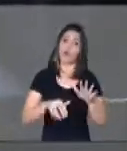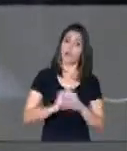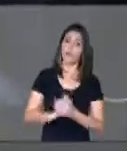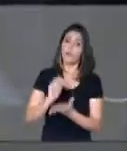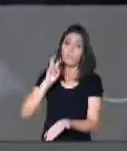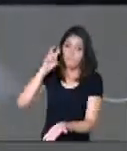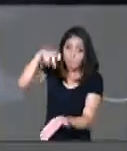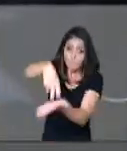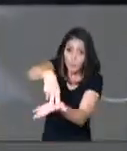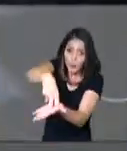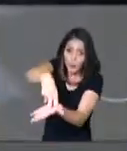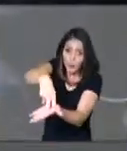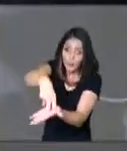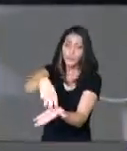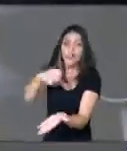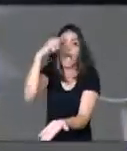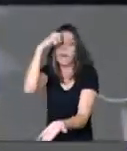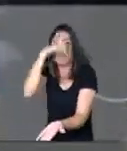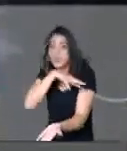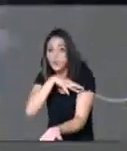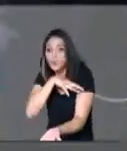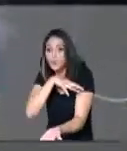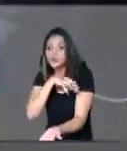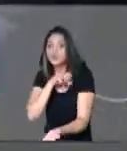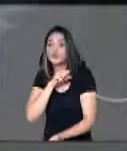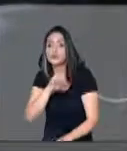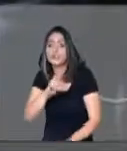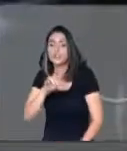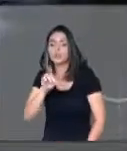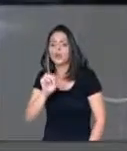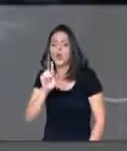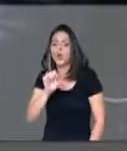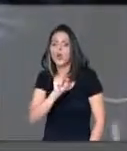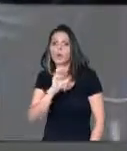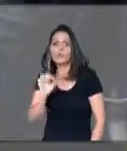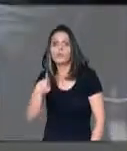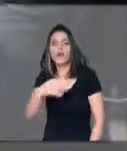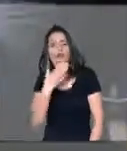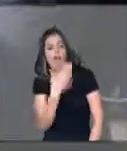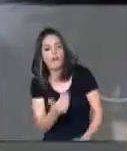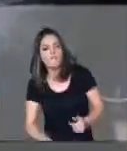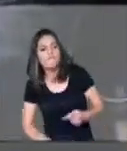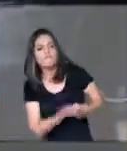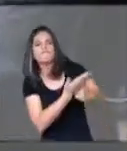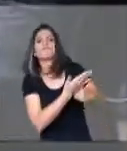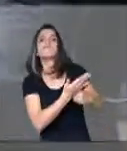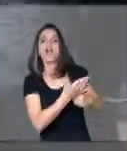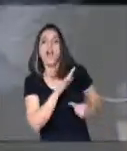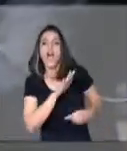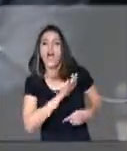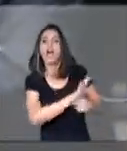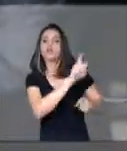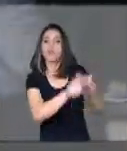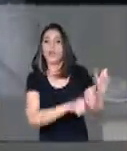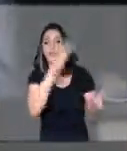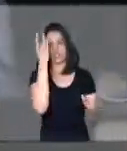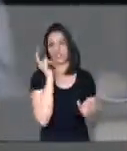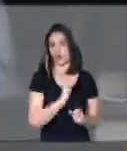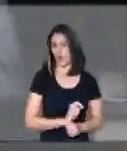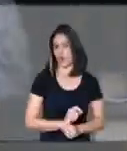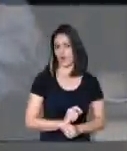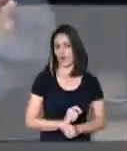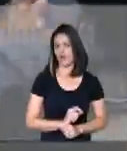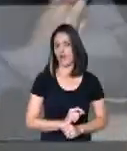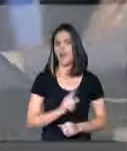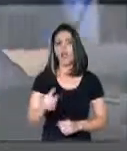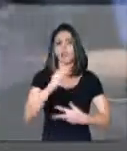pune o abuso doloso, deliberado, voltado a favorecer ou a beneficiar alguém. Atinge